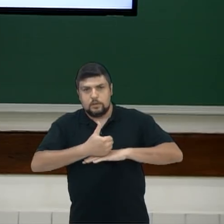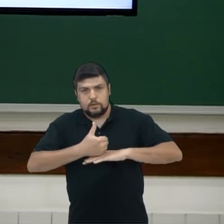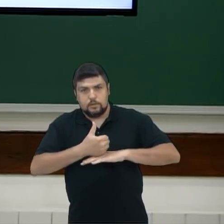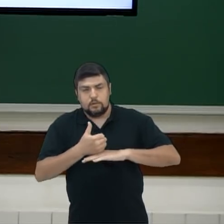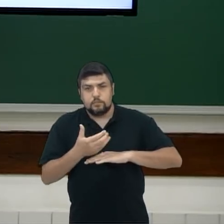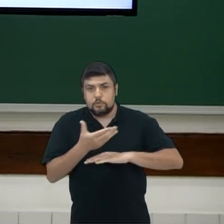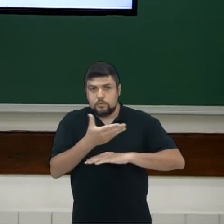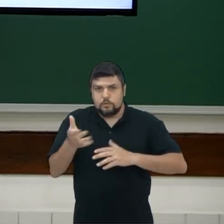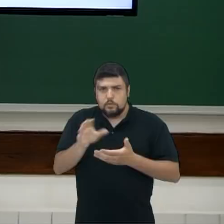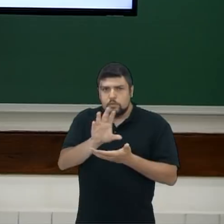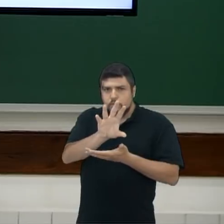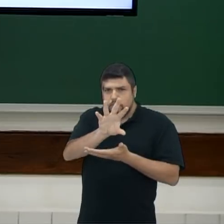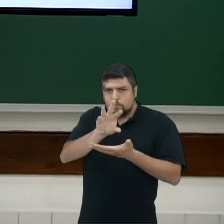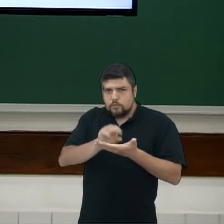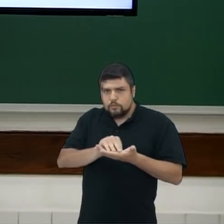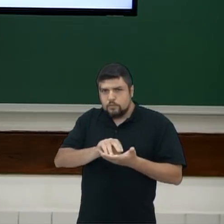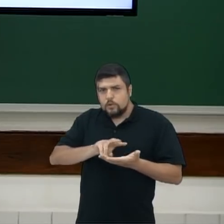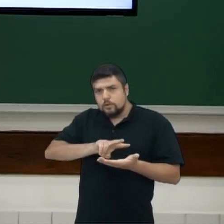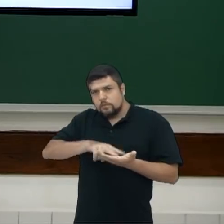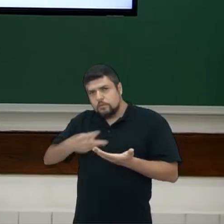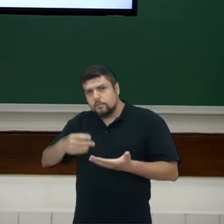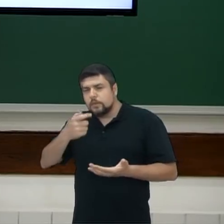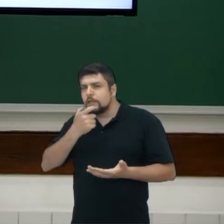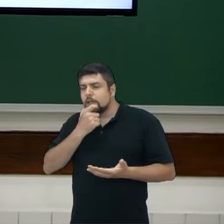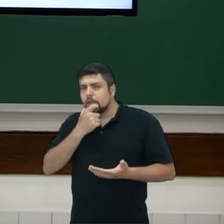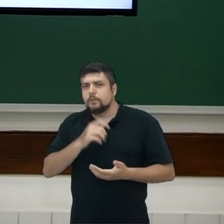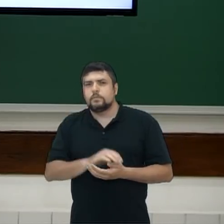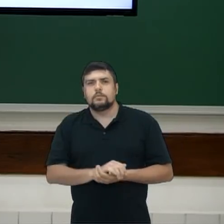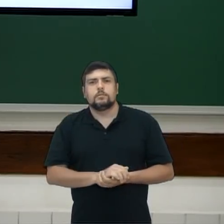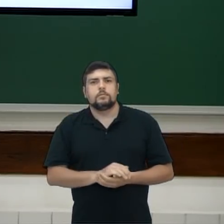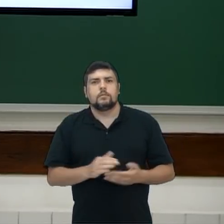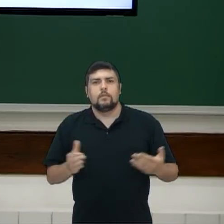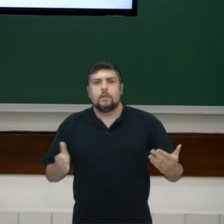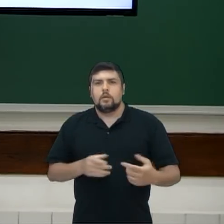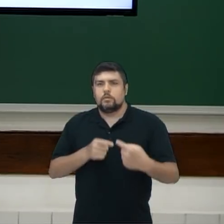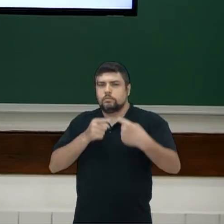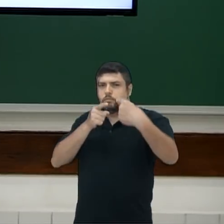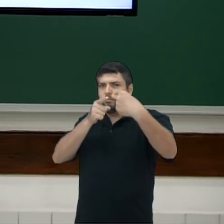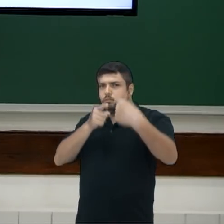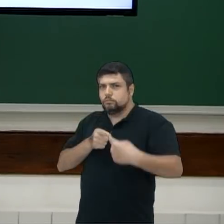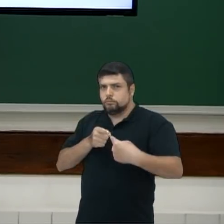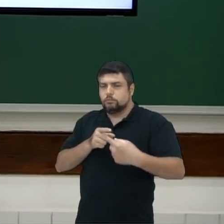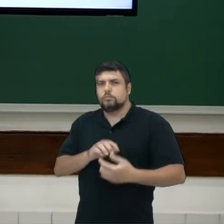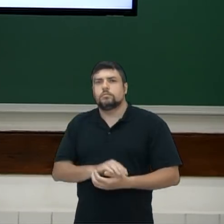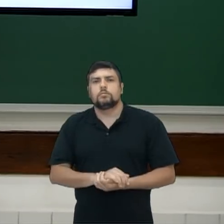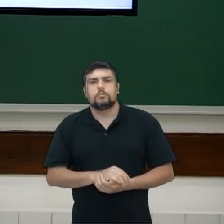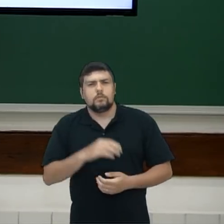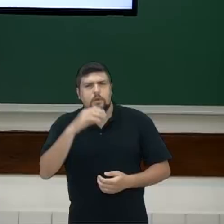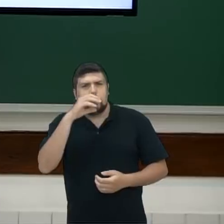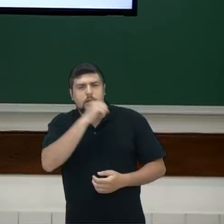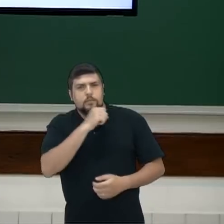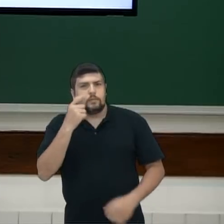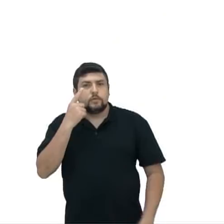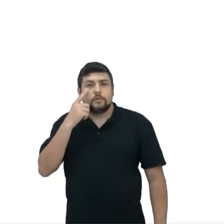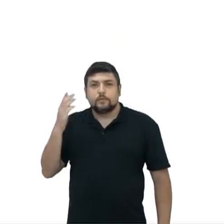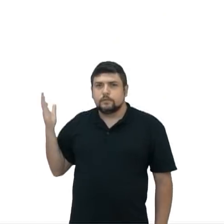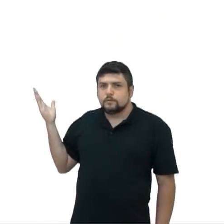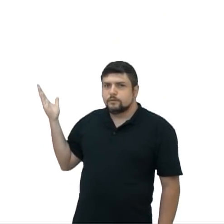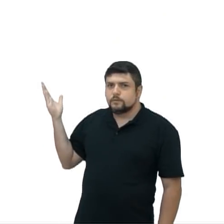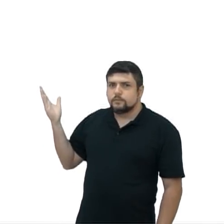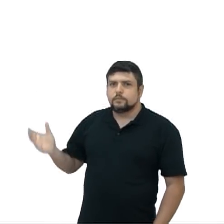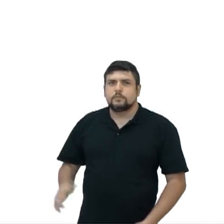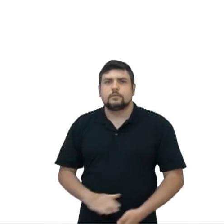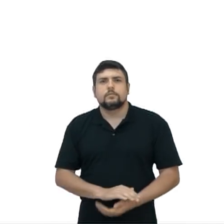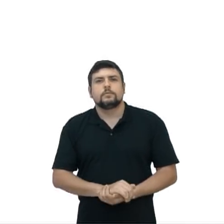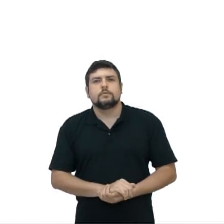no caderno e depois passe para o inglês bem tranquilo. Então, agora a hora do nosso quiz. Rapidinho, vamos lá, junto comigo.